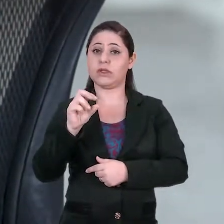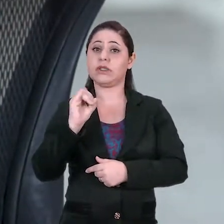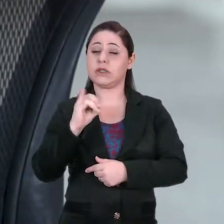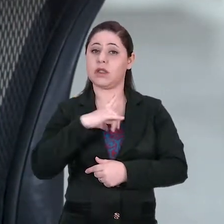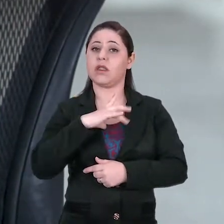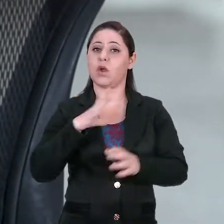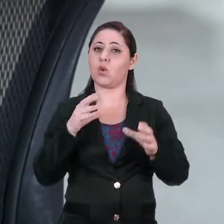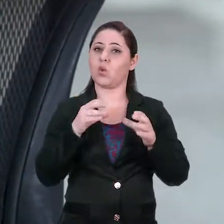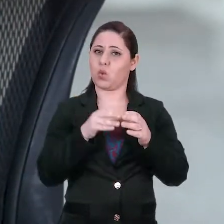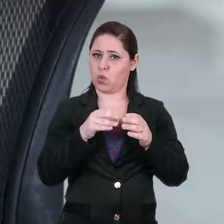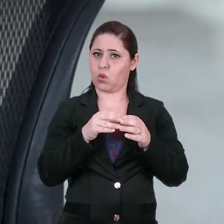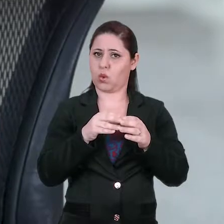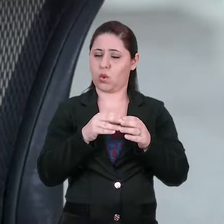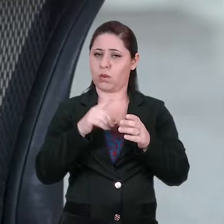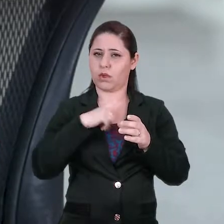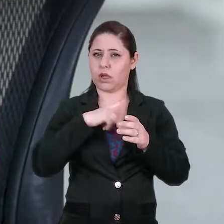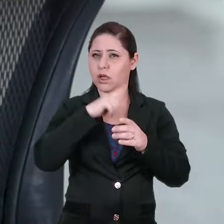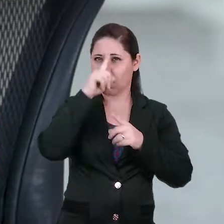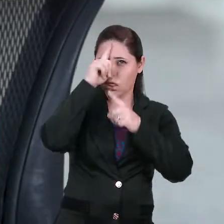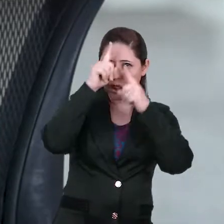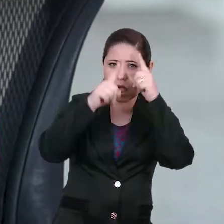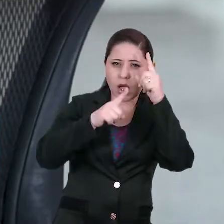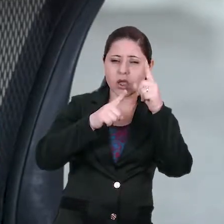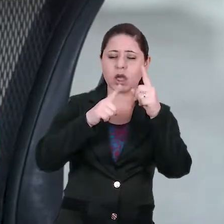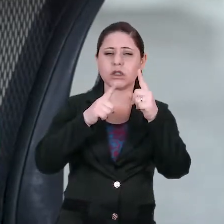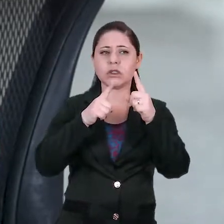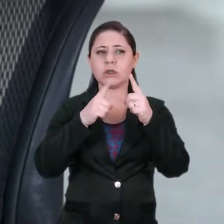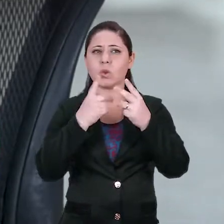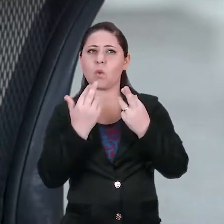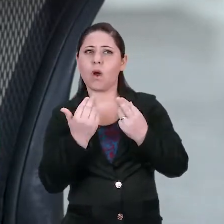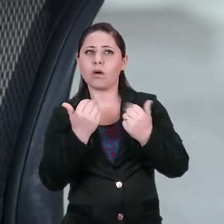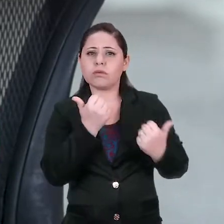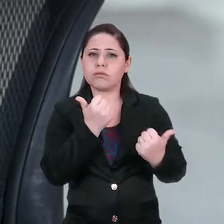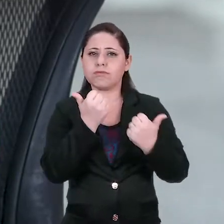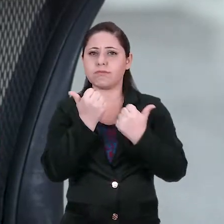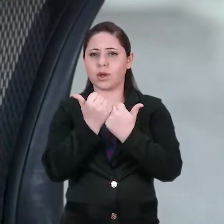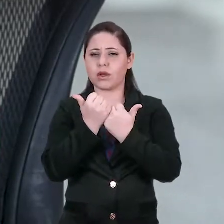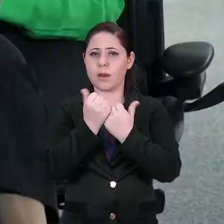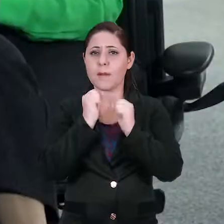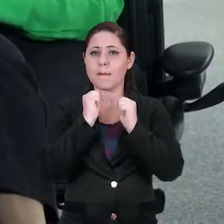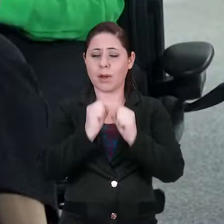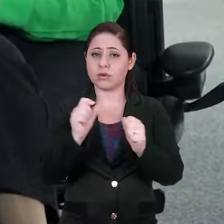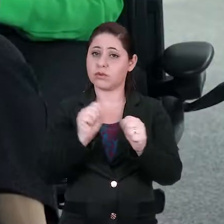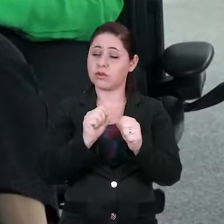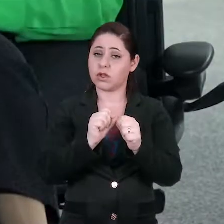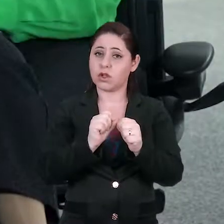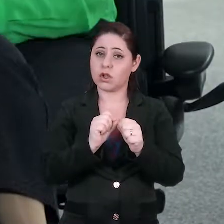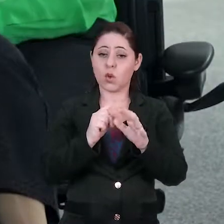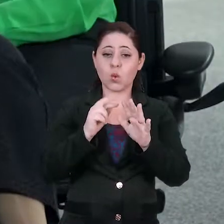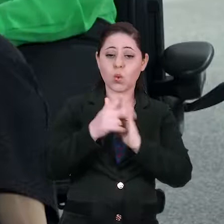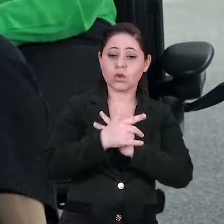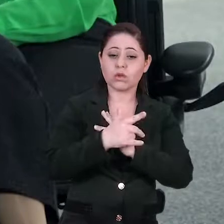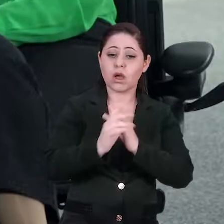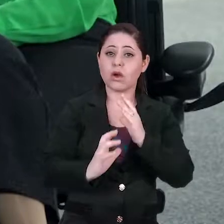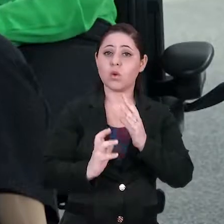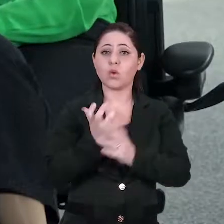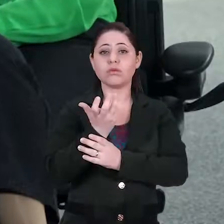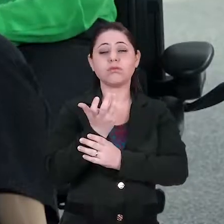grupo que tenha as mesmas ideias, que te apoie e que você possa fazer com que as coisas aconteçam.